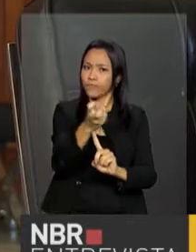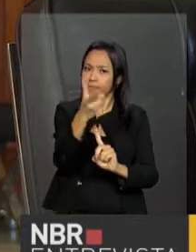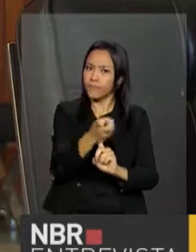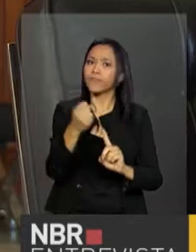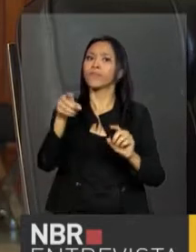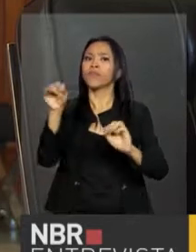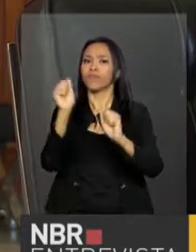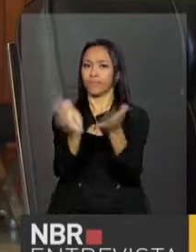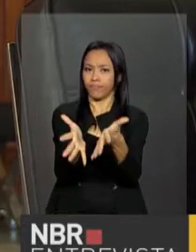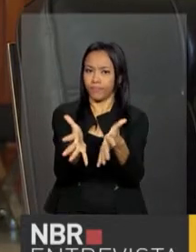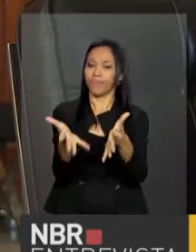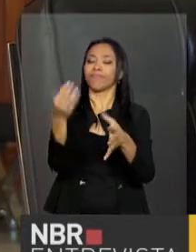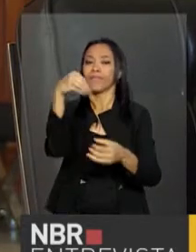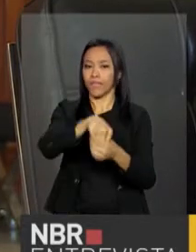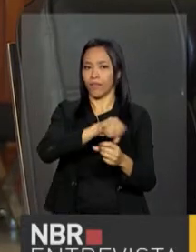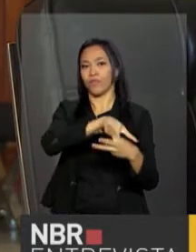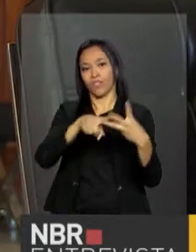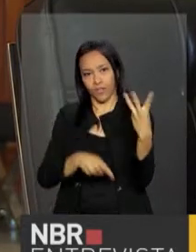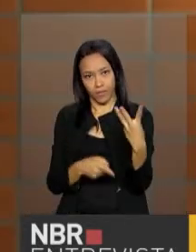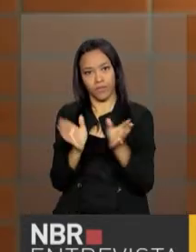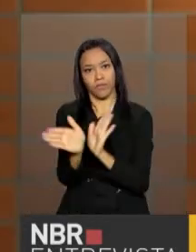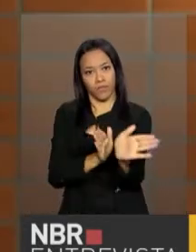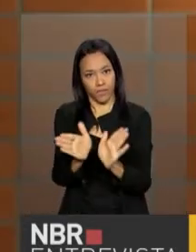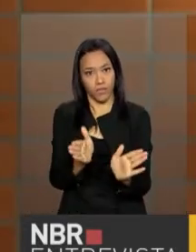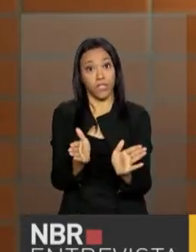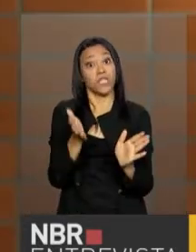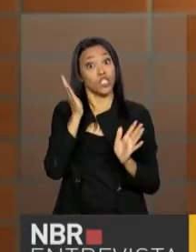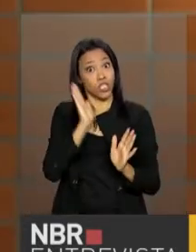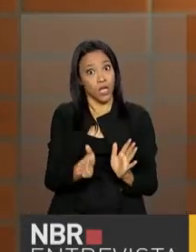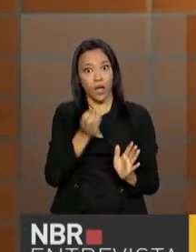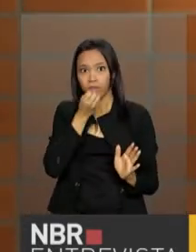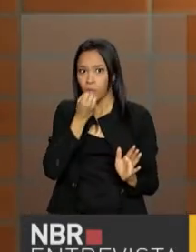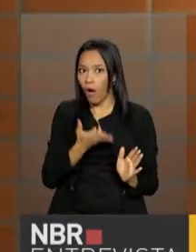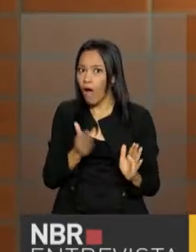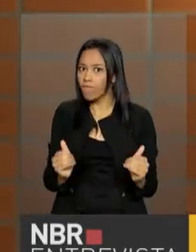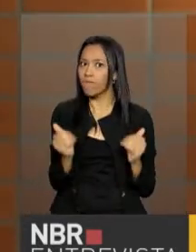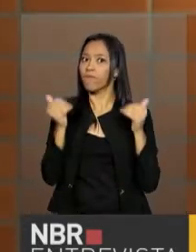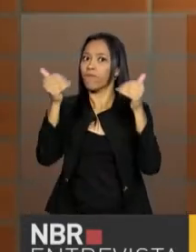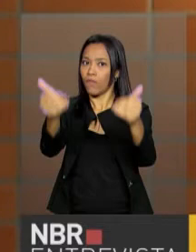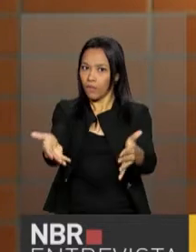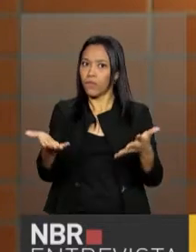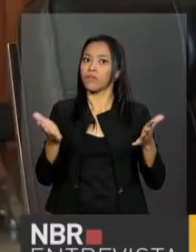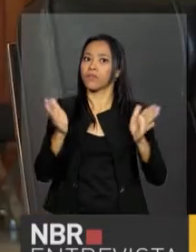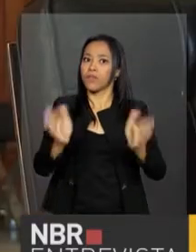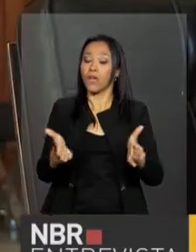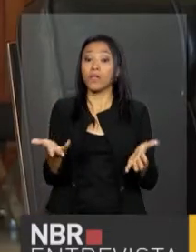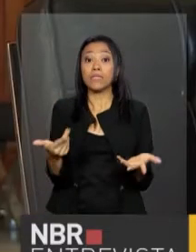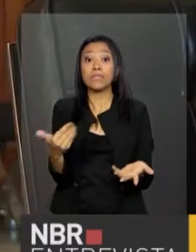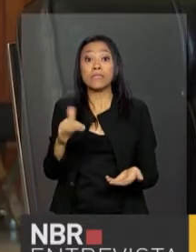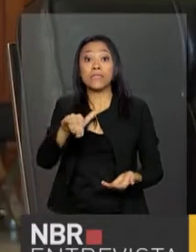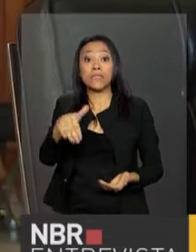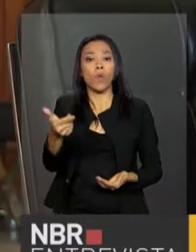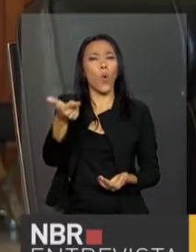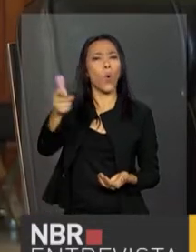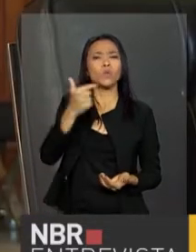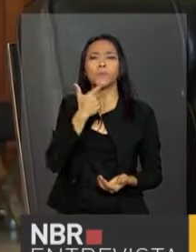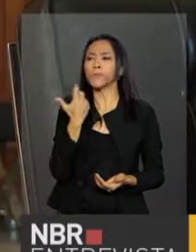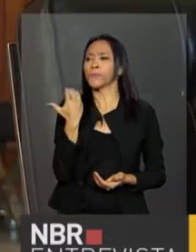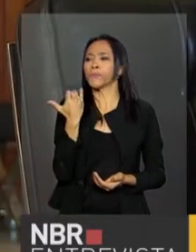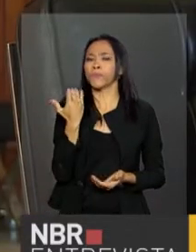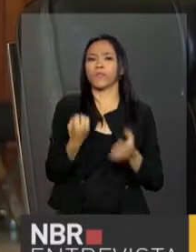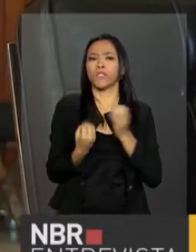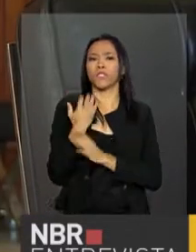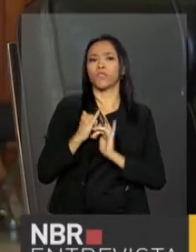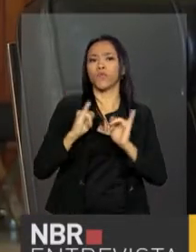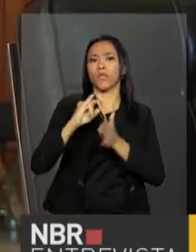libras e a legenda. E isso já foi um avanço, não é? E também agora a portaria mais recente,